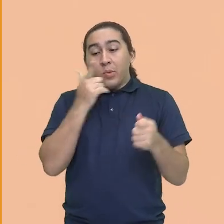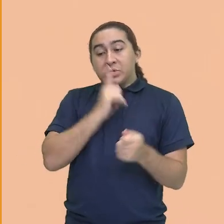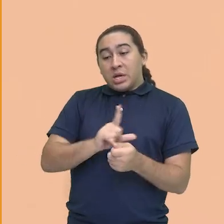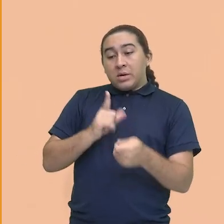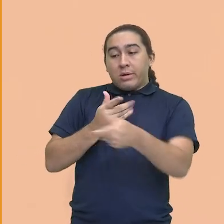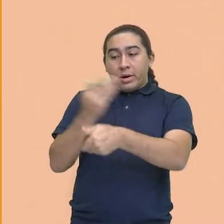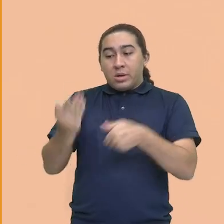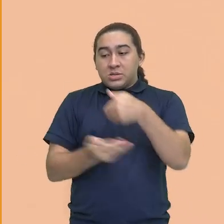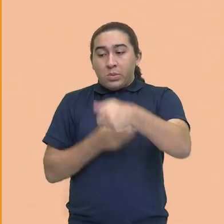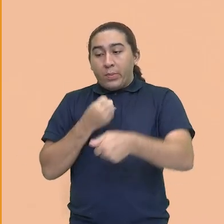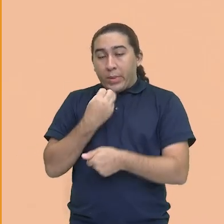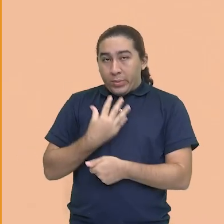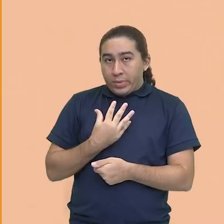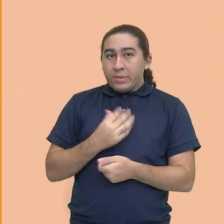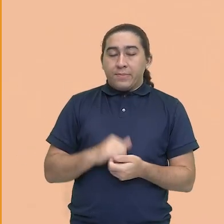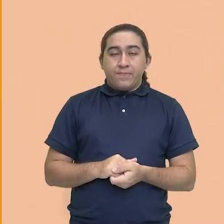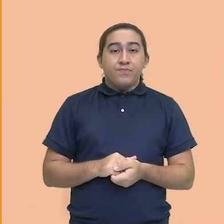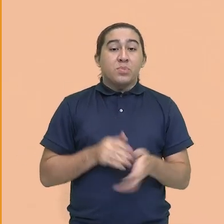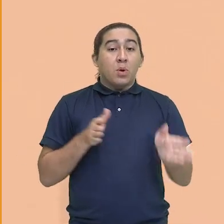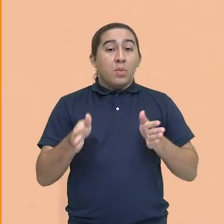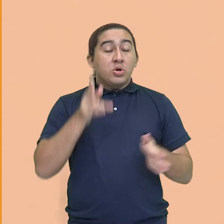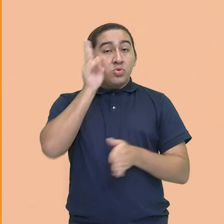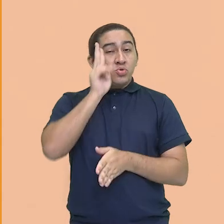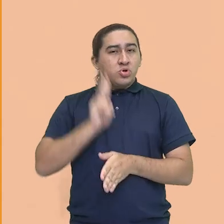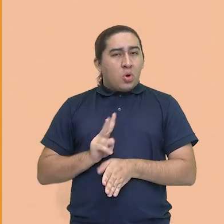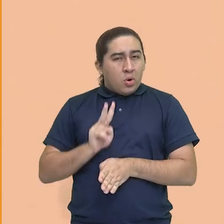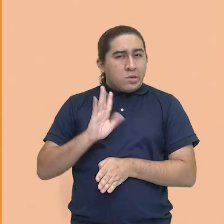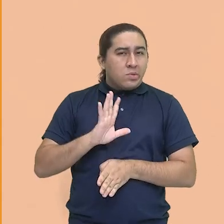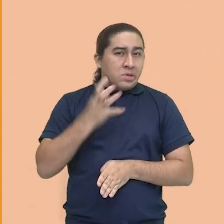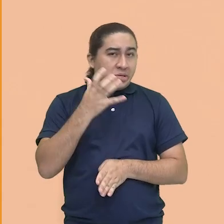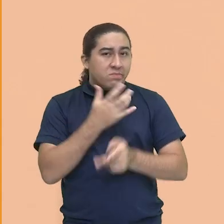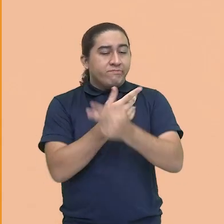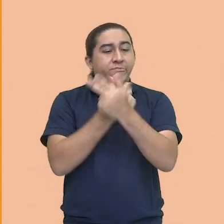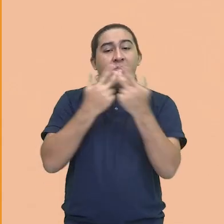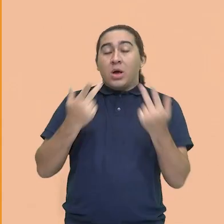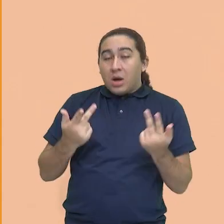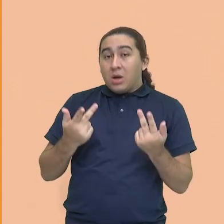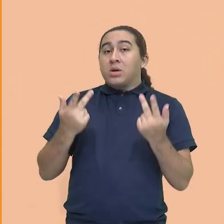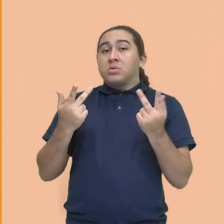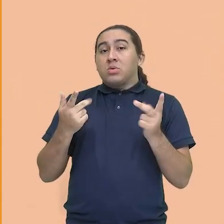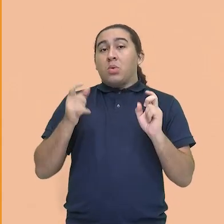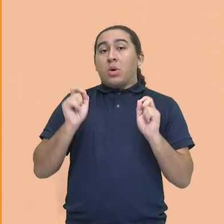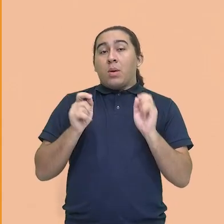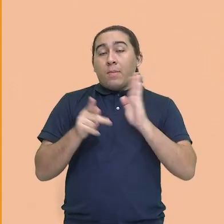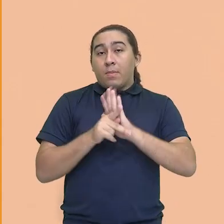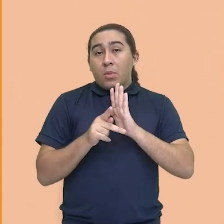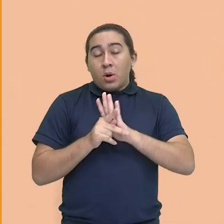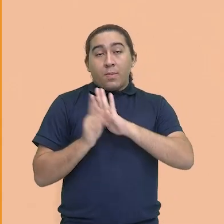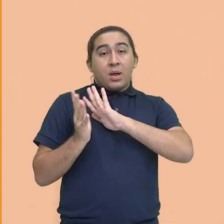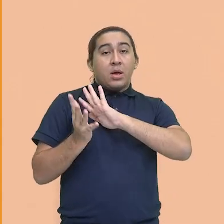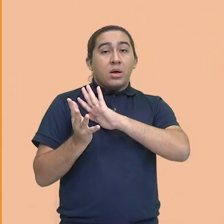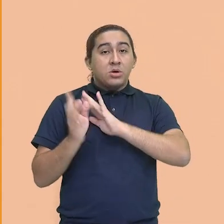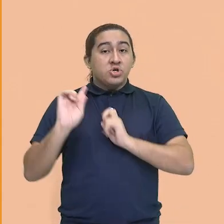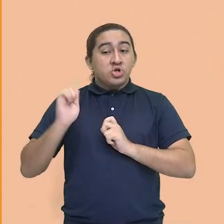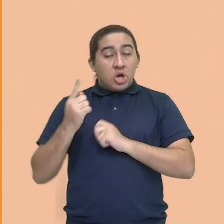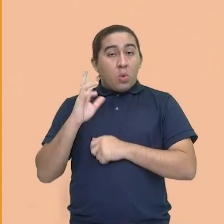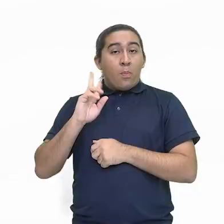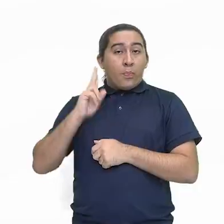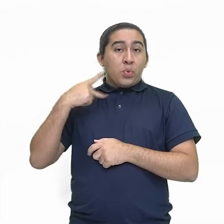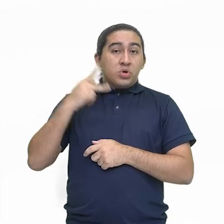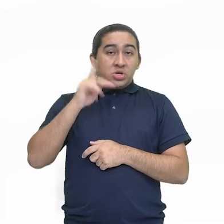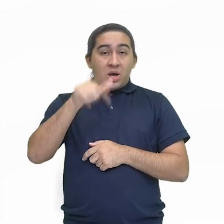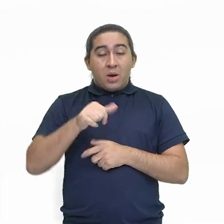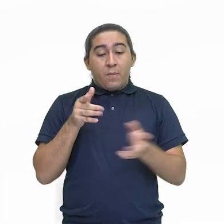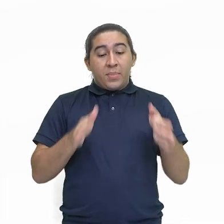Um período histórico que foi muito dramático, de certa forma, para a geopolítica, né, de maneira geral, foi o período da